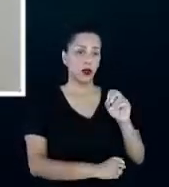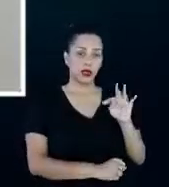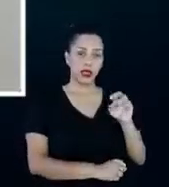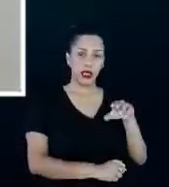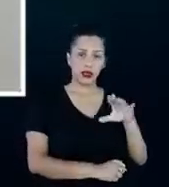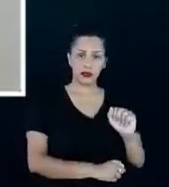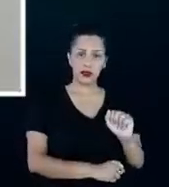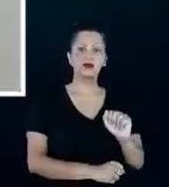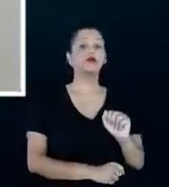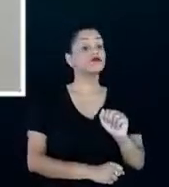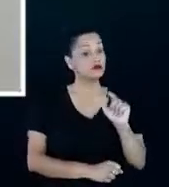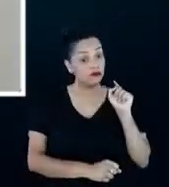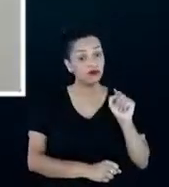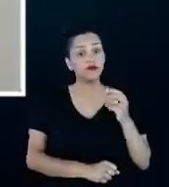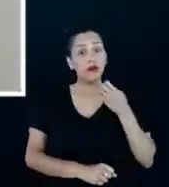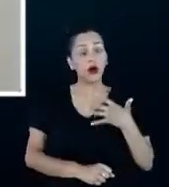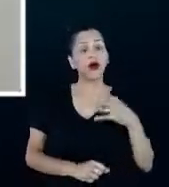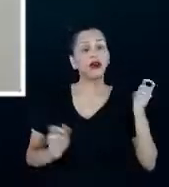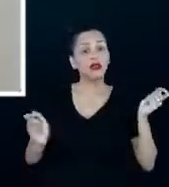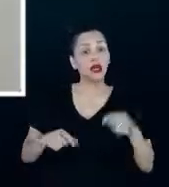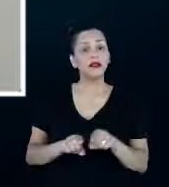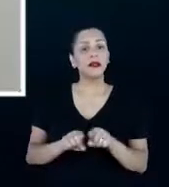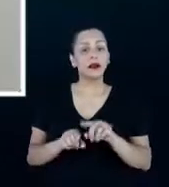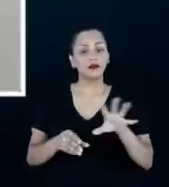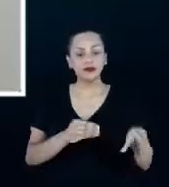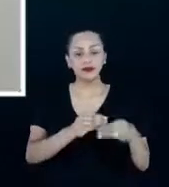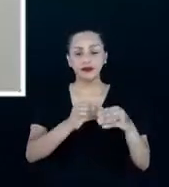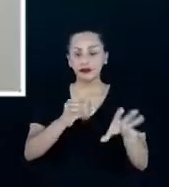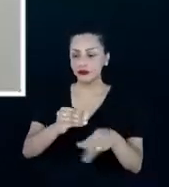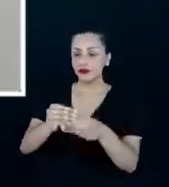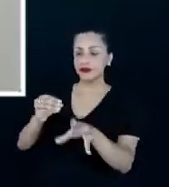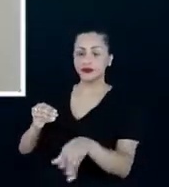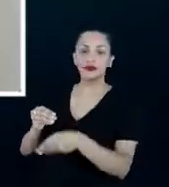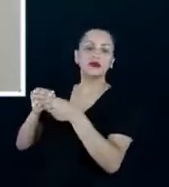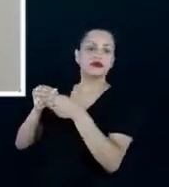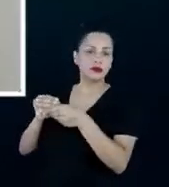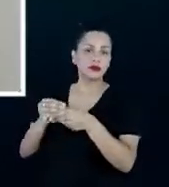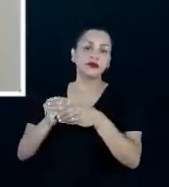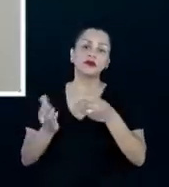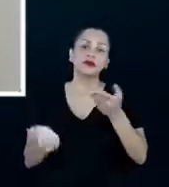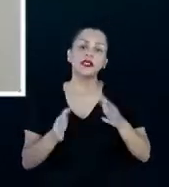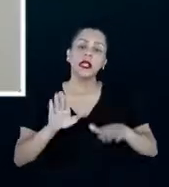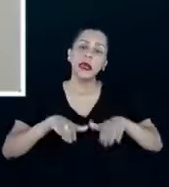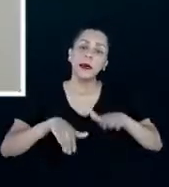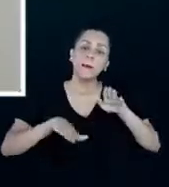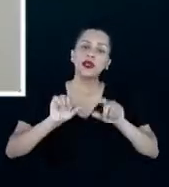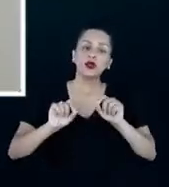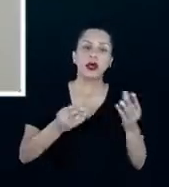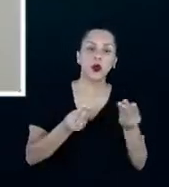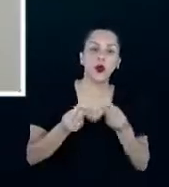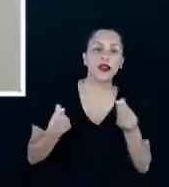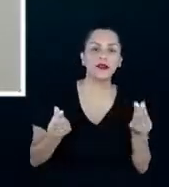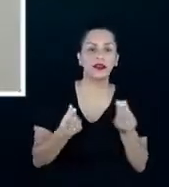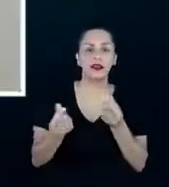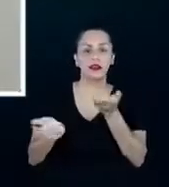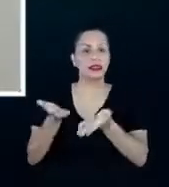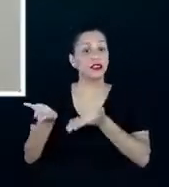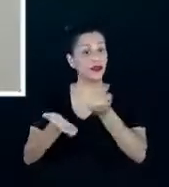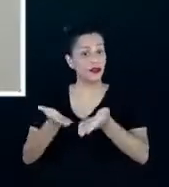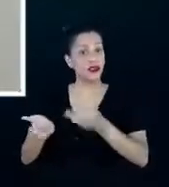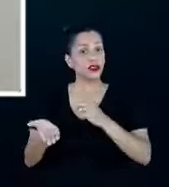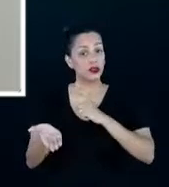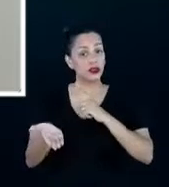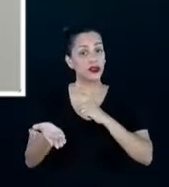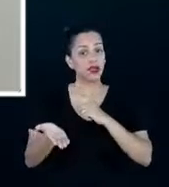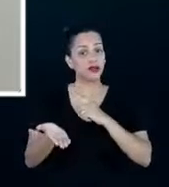poder se beneficiar da complementaridade de todas essas fontes, a depender da qualidade, né, do serviço que elas conseguem prestar para o